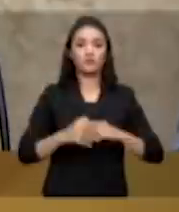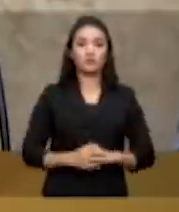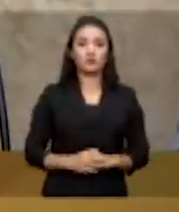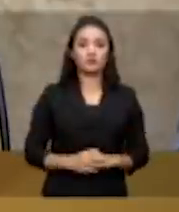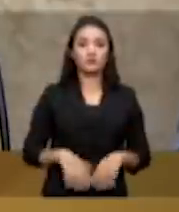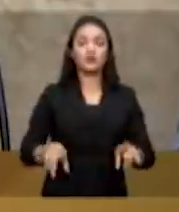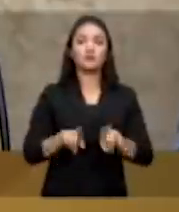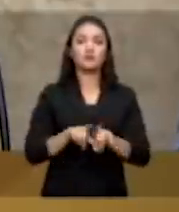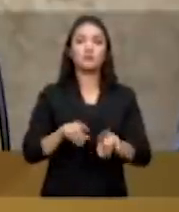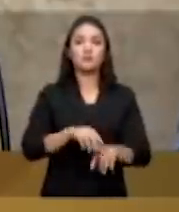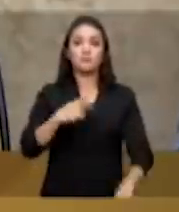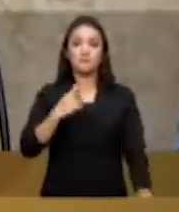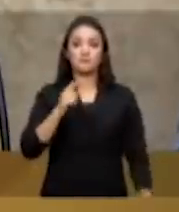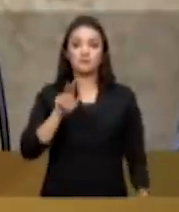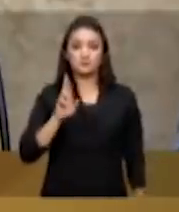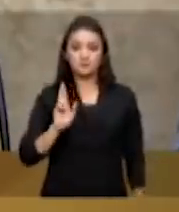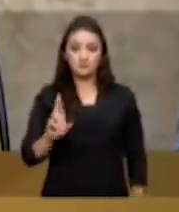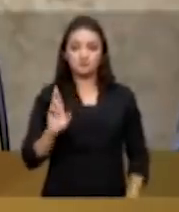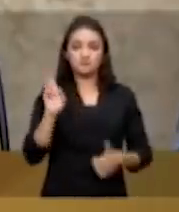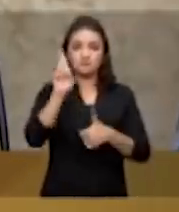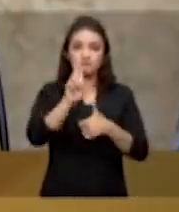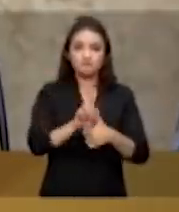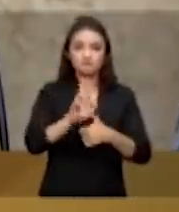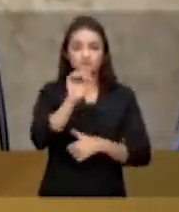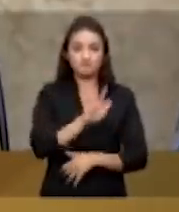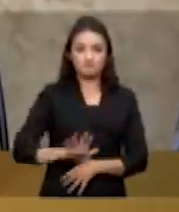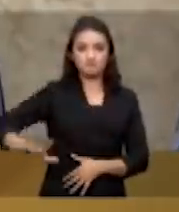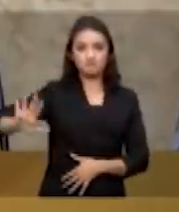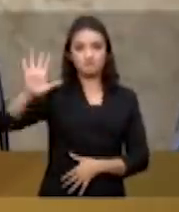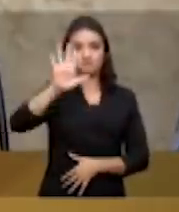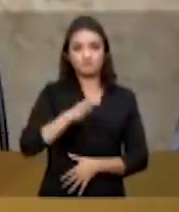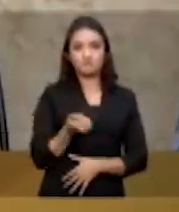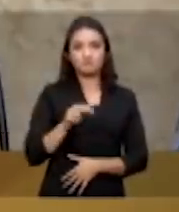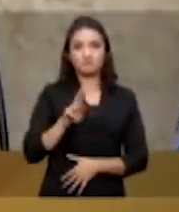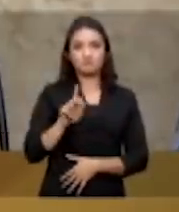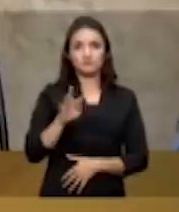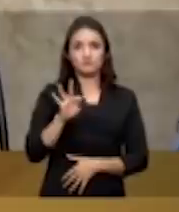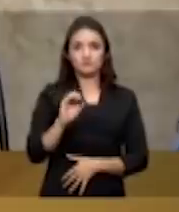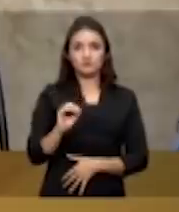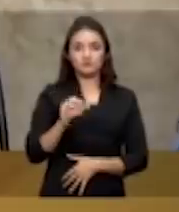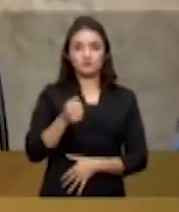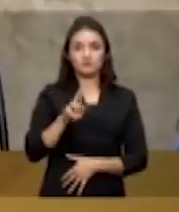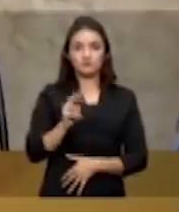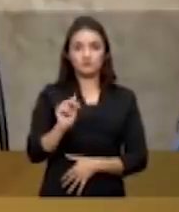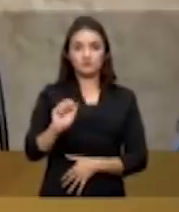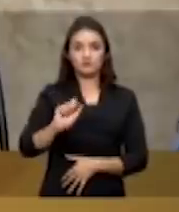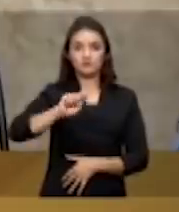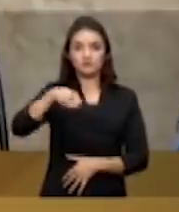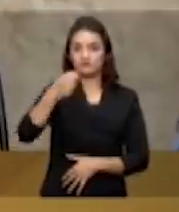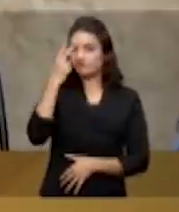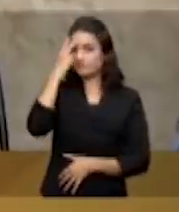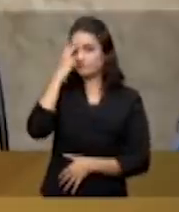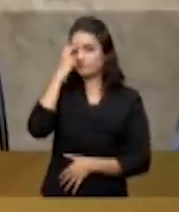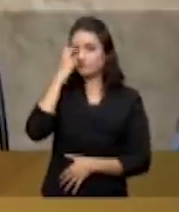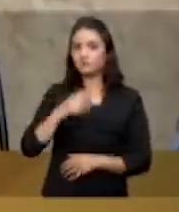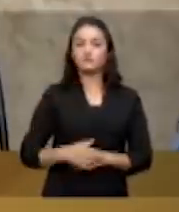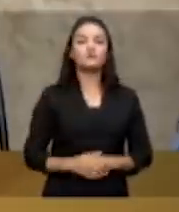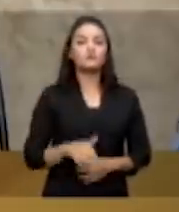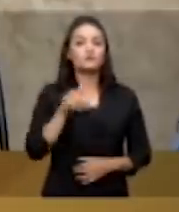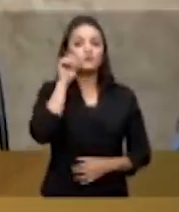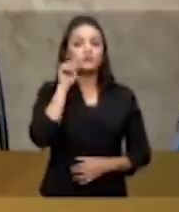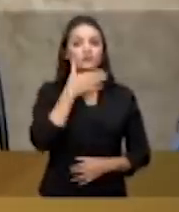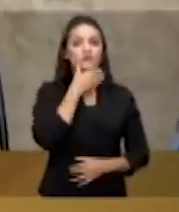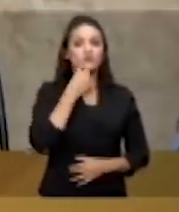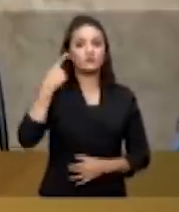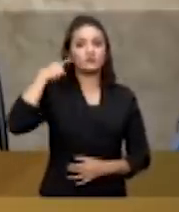senhor Procurador-Geral da República, doutor Augusto Brandão de Aras, senhoras